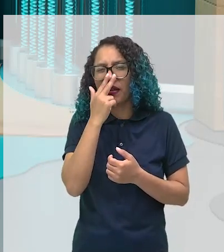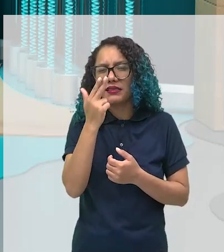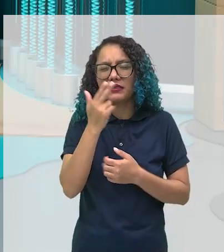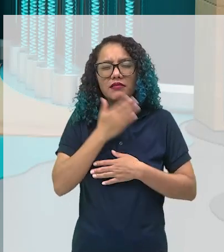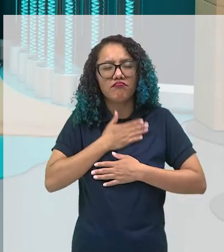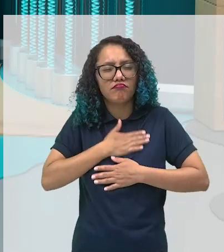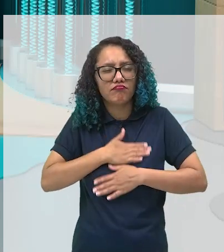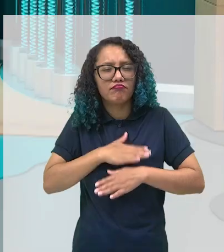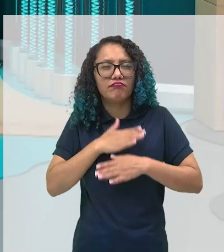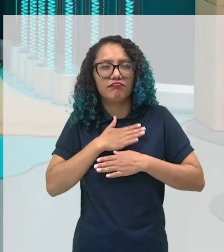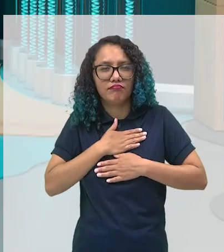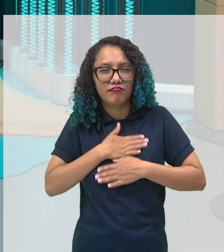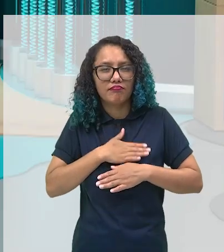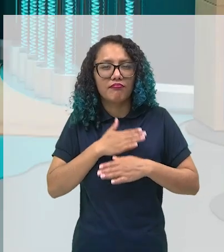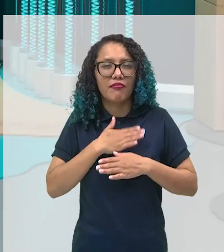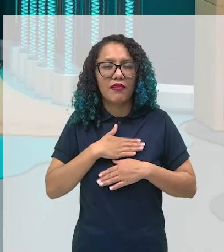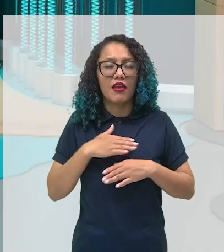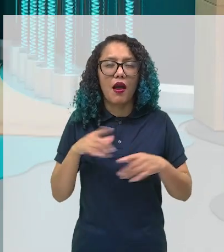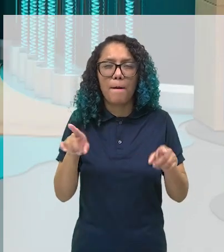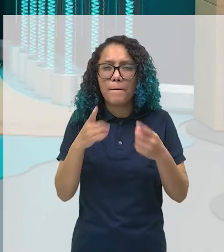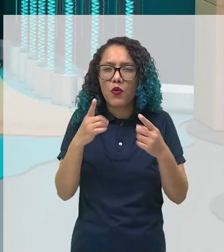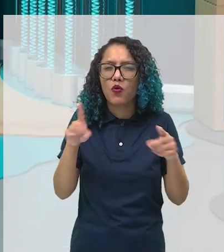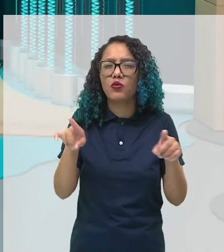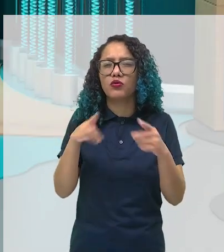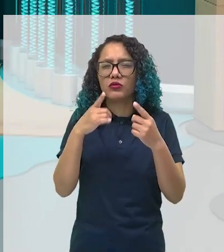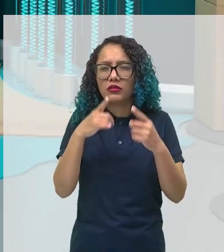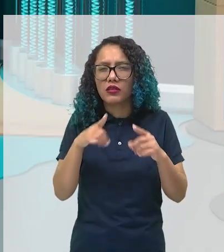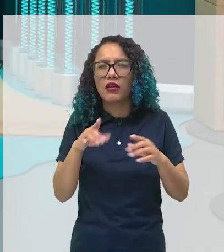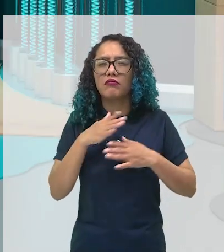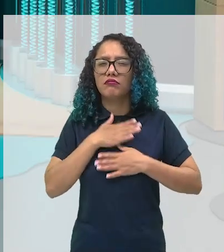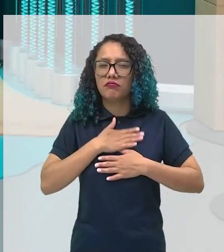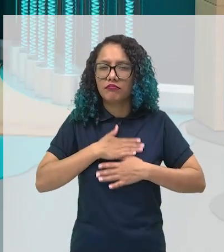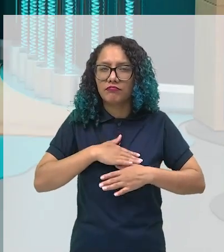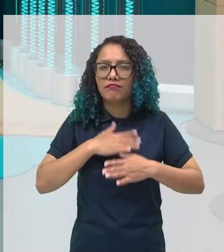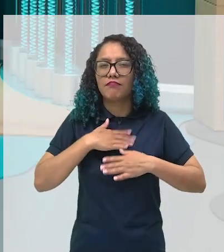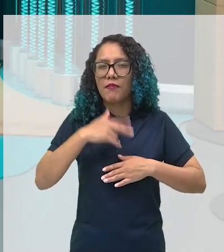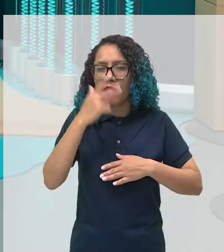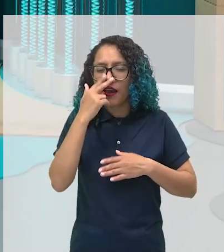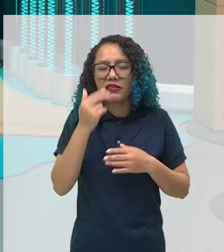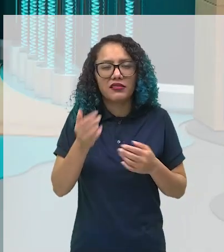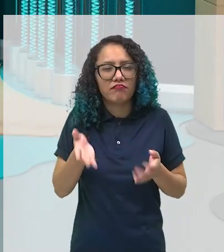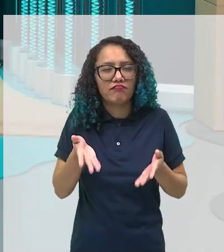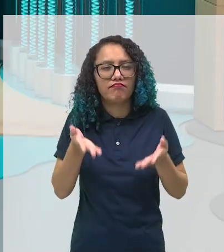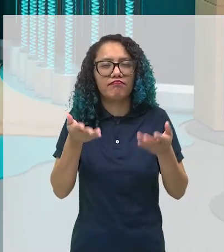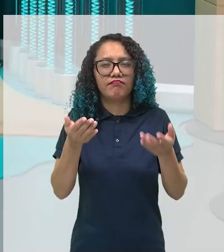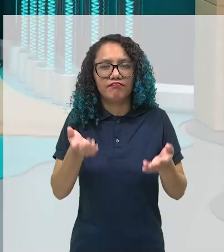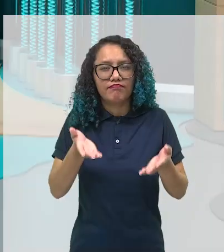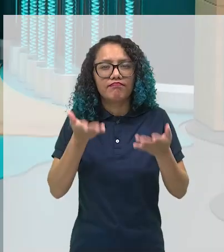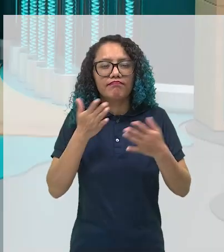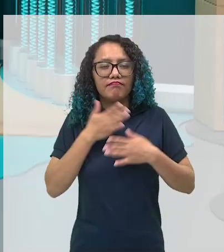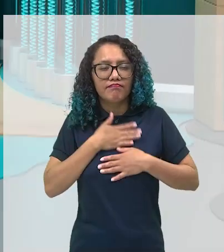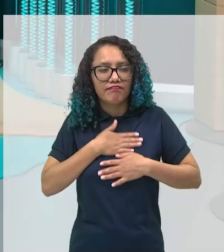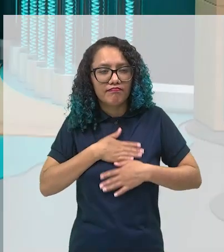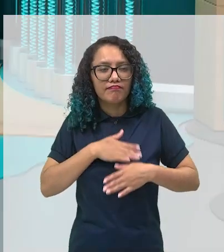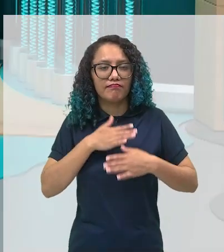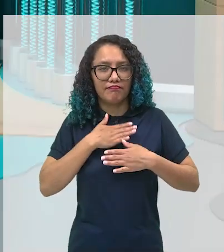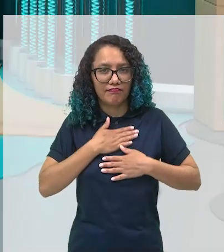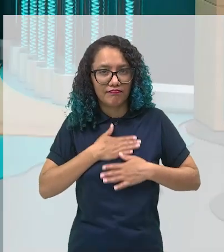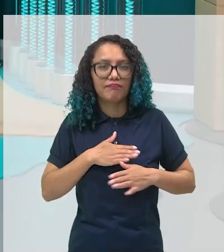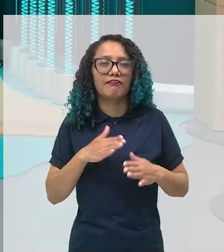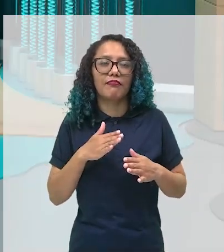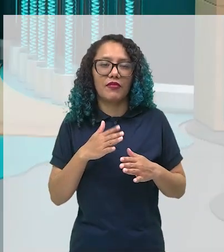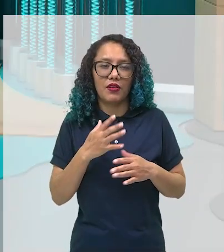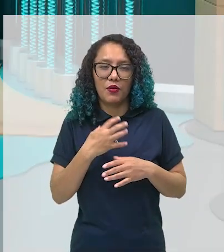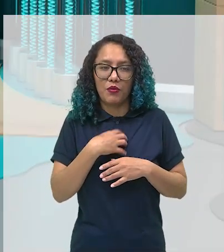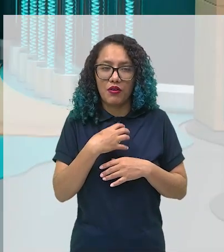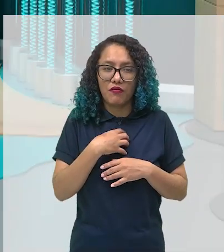lentidão, né, para a música, de forma que ela se torne assim, ó, mais suave, né, com possibilidade de movimentos